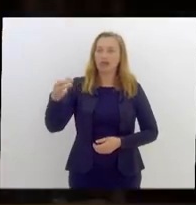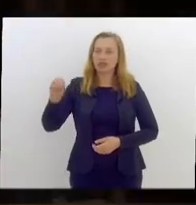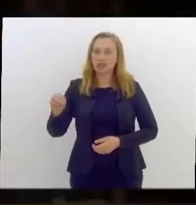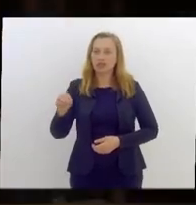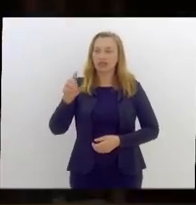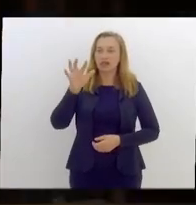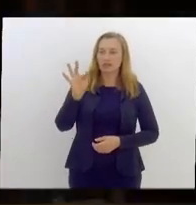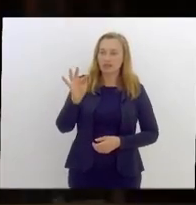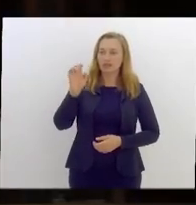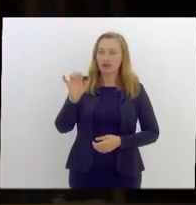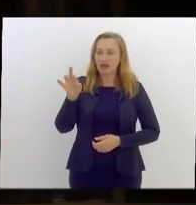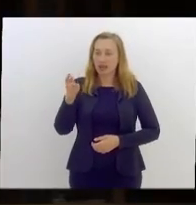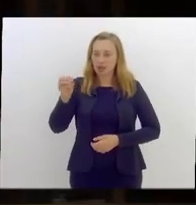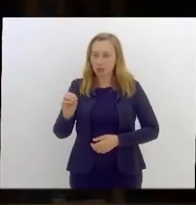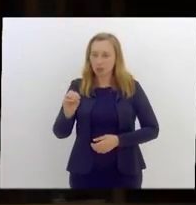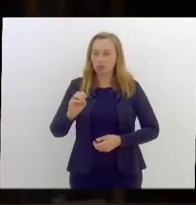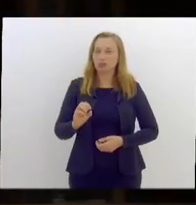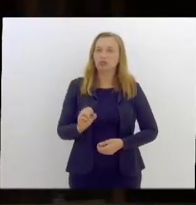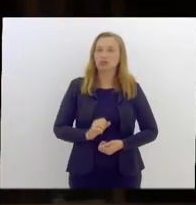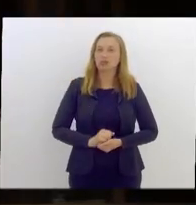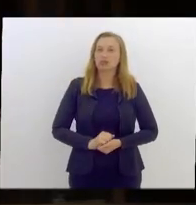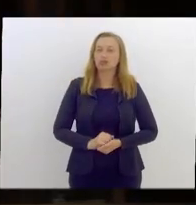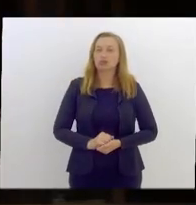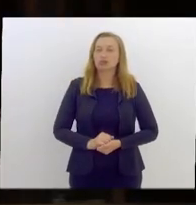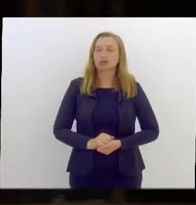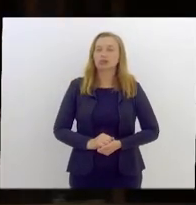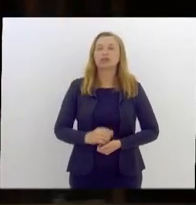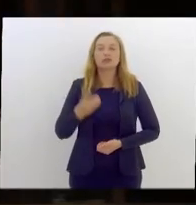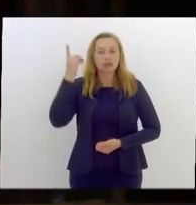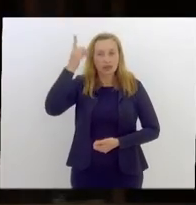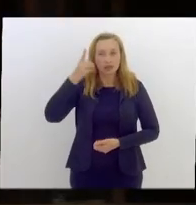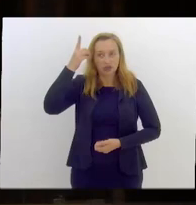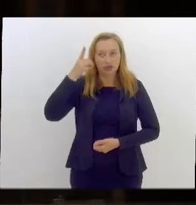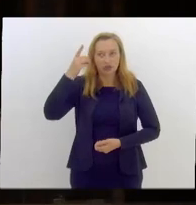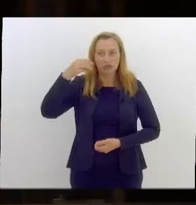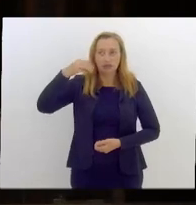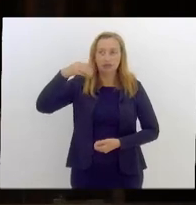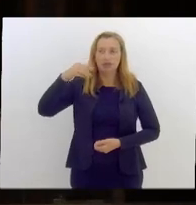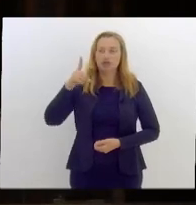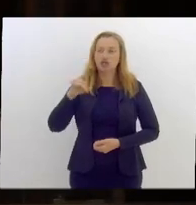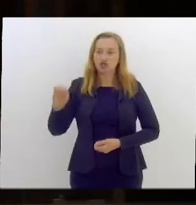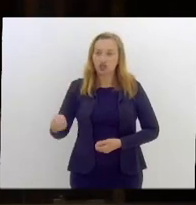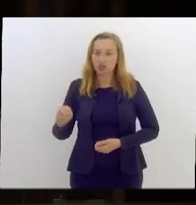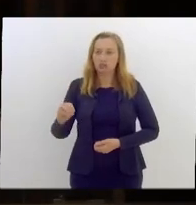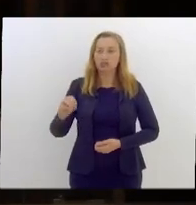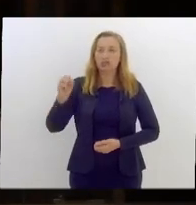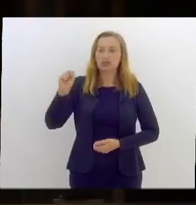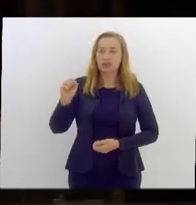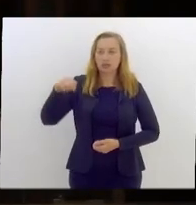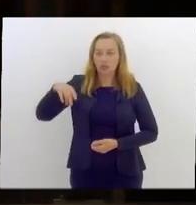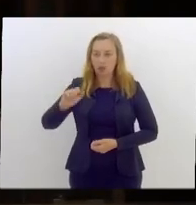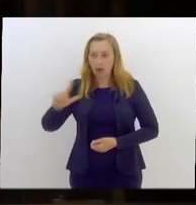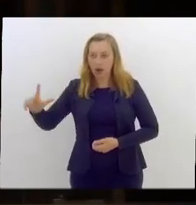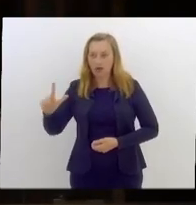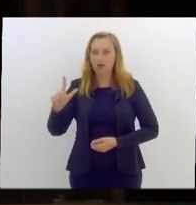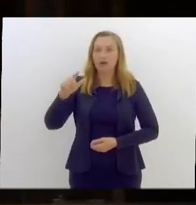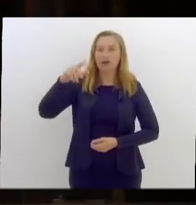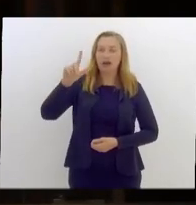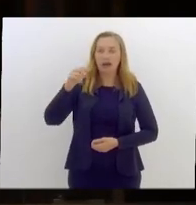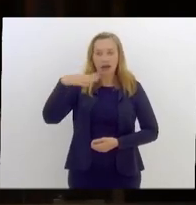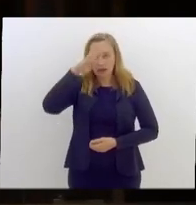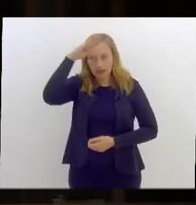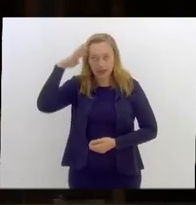César da Costa e Silva Braga. Autores, deputados Marcelo Dino, Samuel Malafaia, Alana Passos,